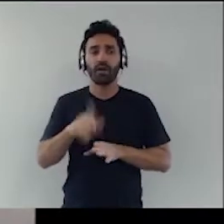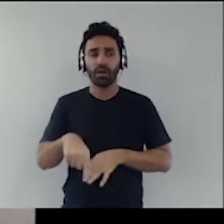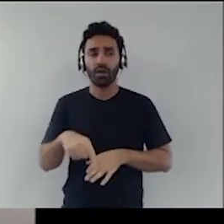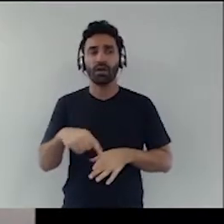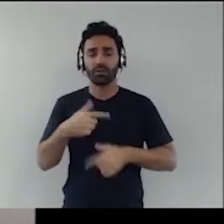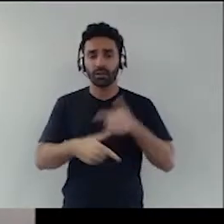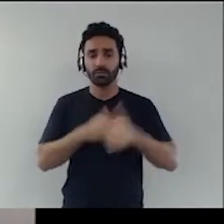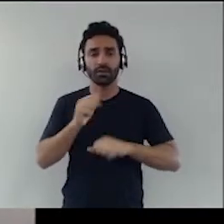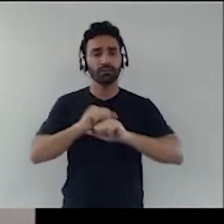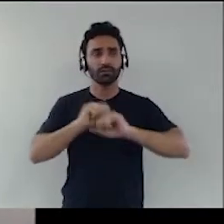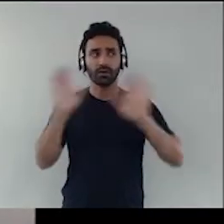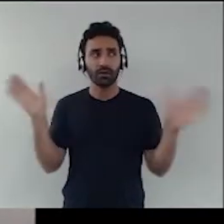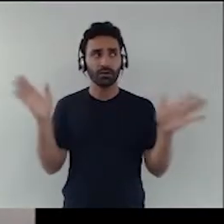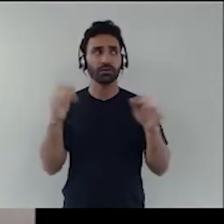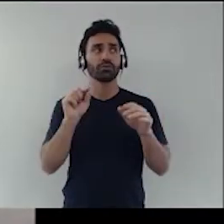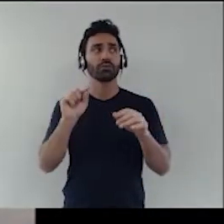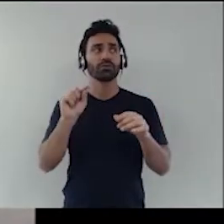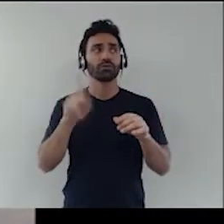também de